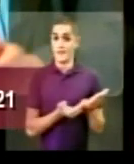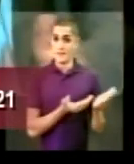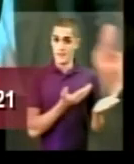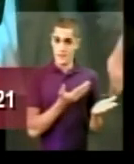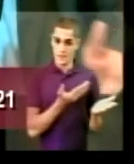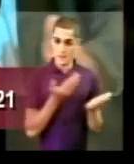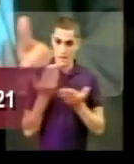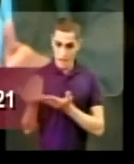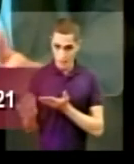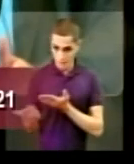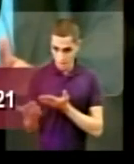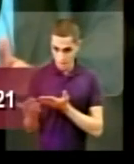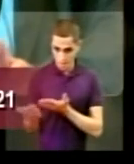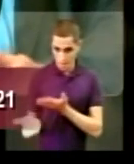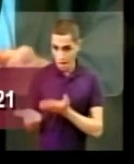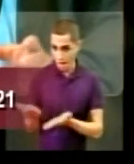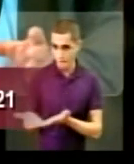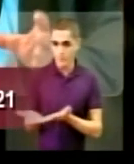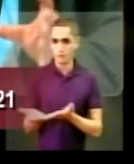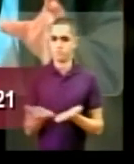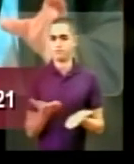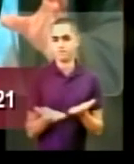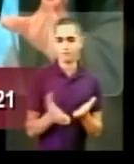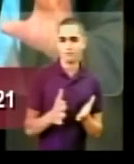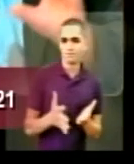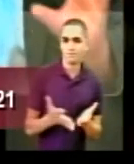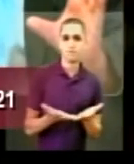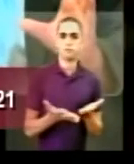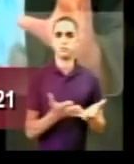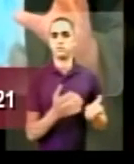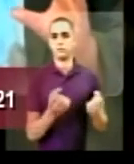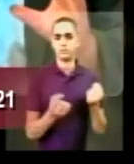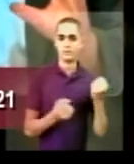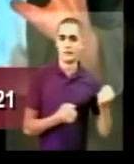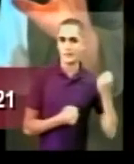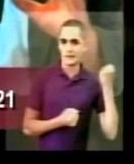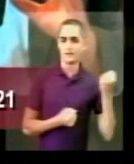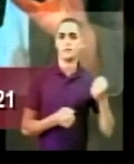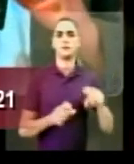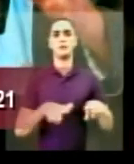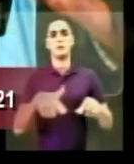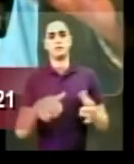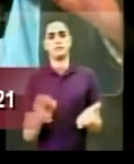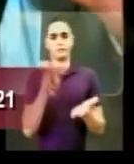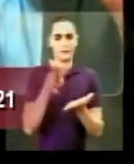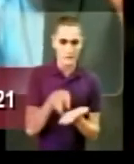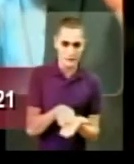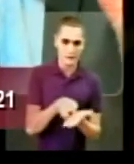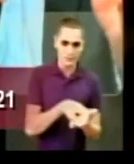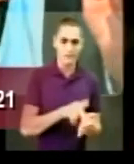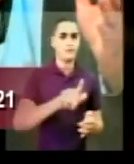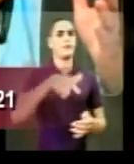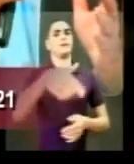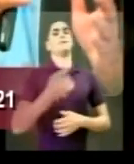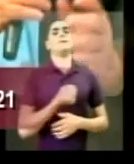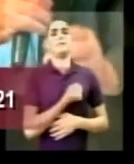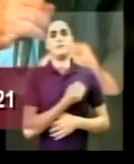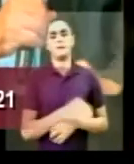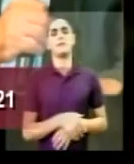óbito. Então, é uma sequência que nós temos que prestar atenção não só na ocupação. Eu tenho que prestar atenção no